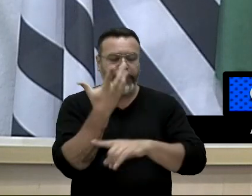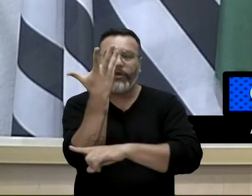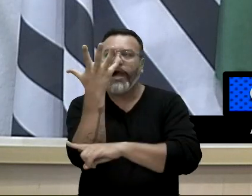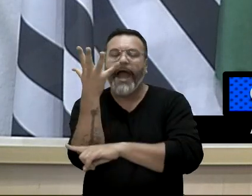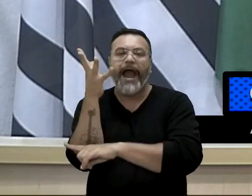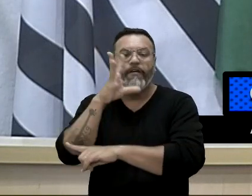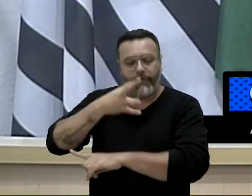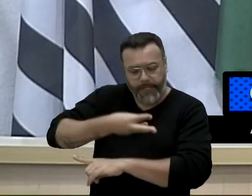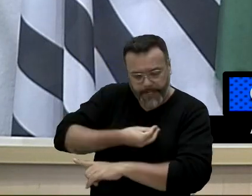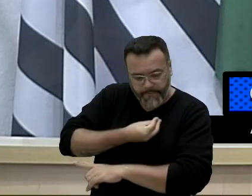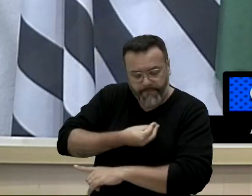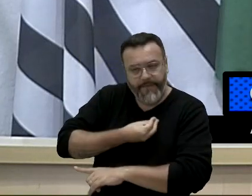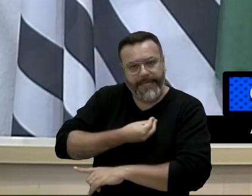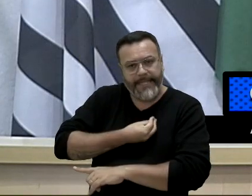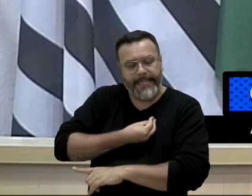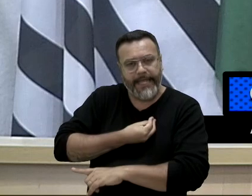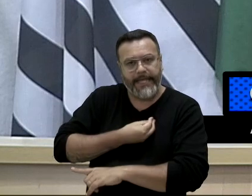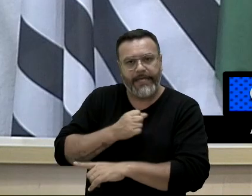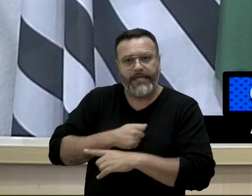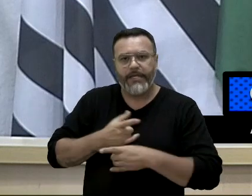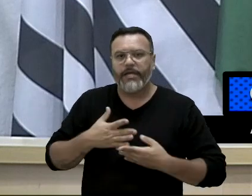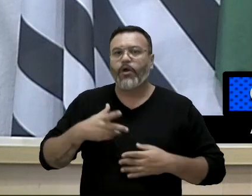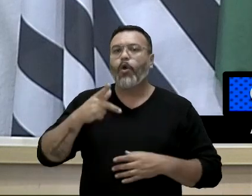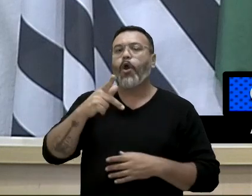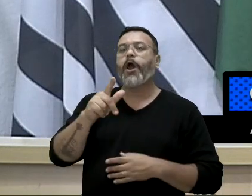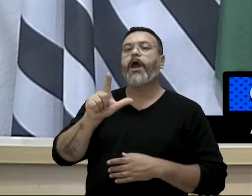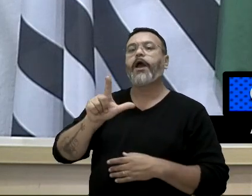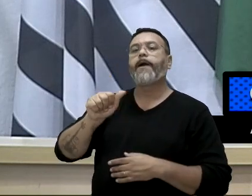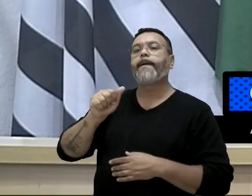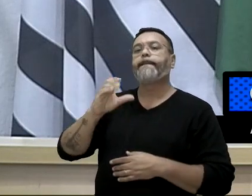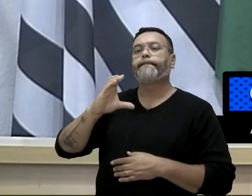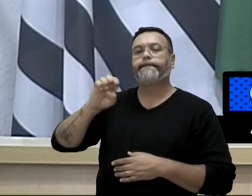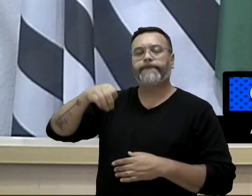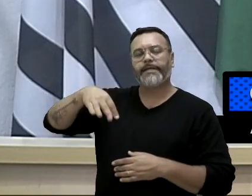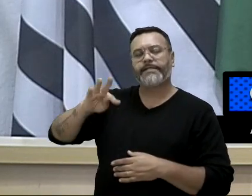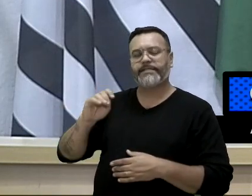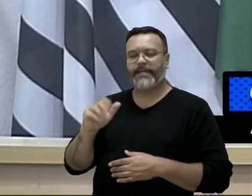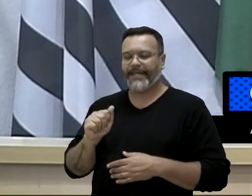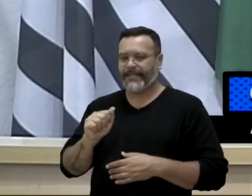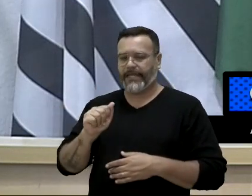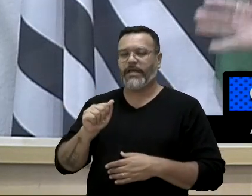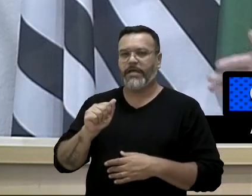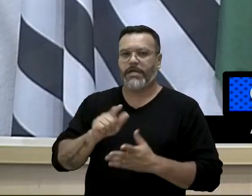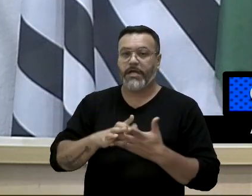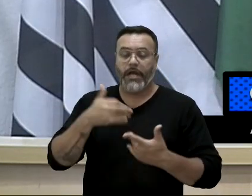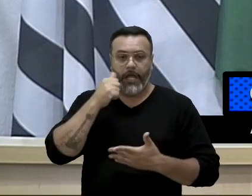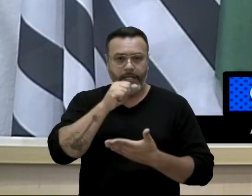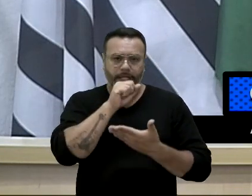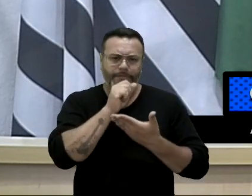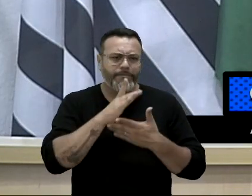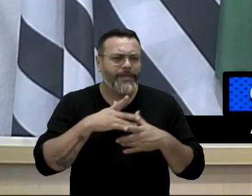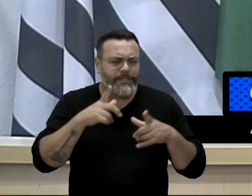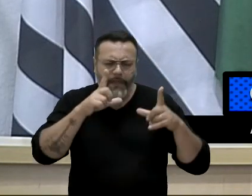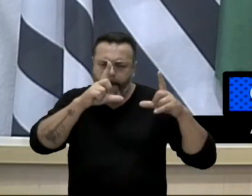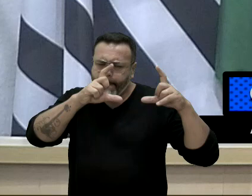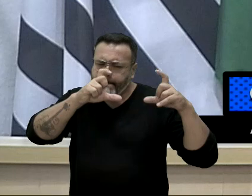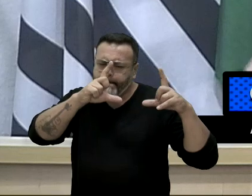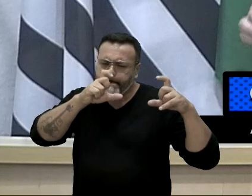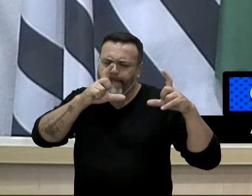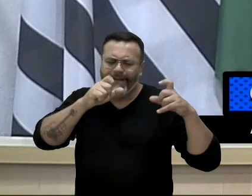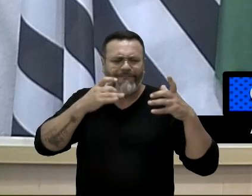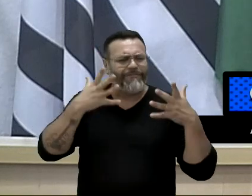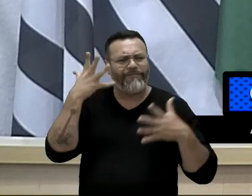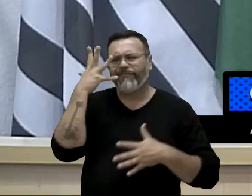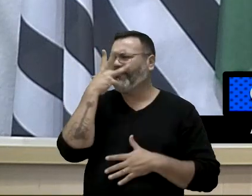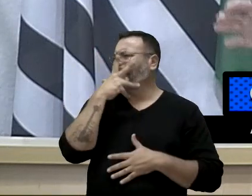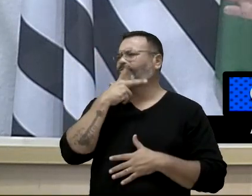do Agamute, com a placenta das mães, que faz uma foto linda. Eu acho que a gente tem